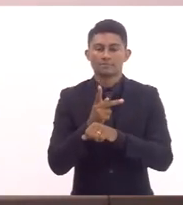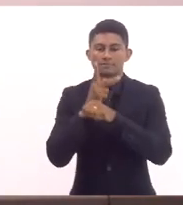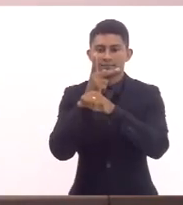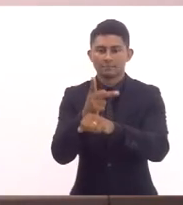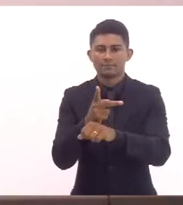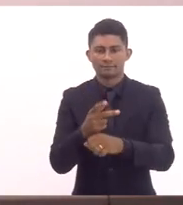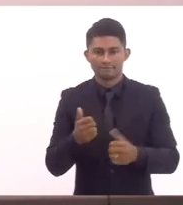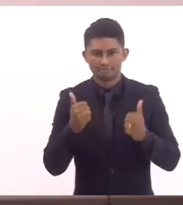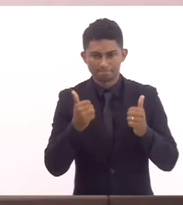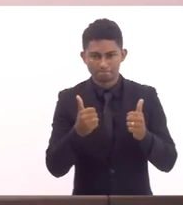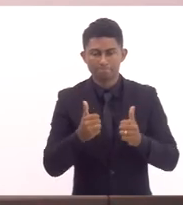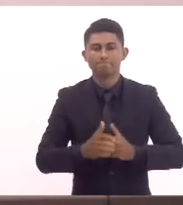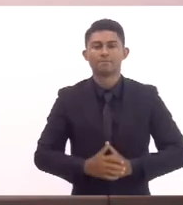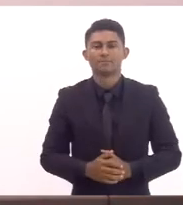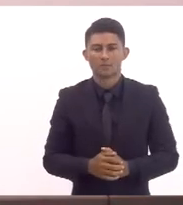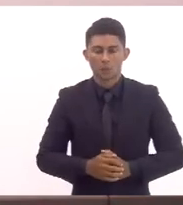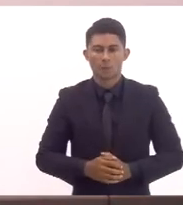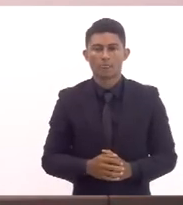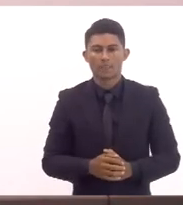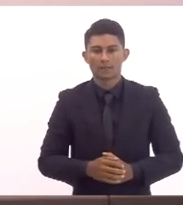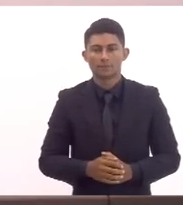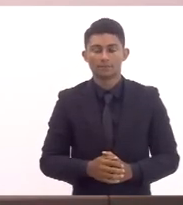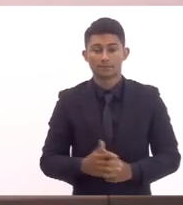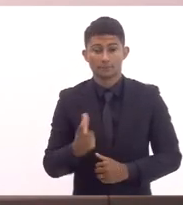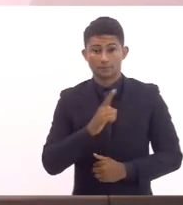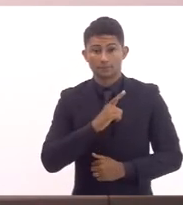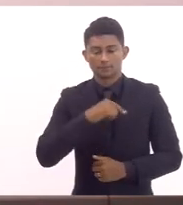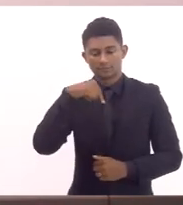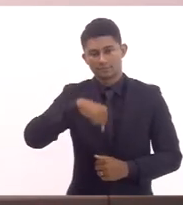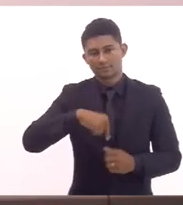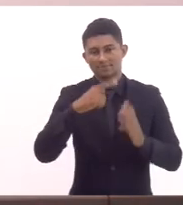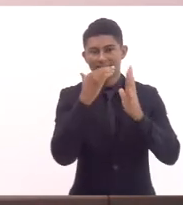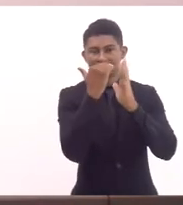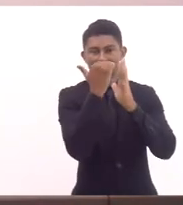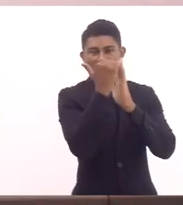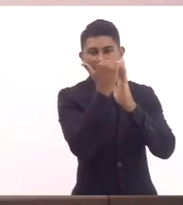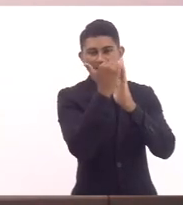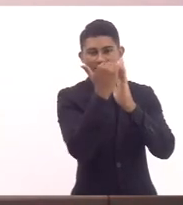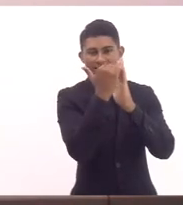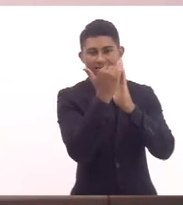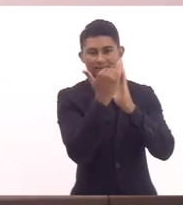então eu tenho aqui a lista